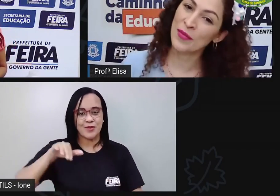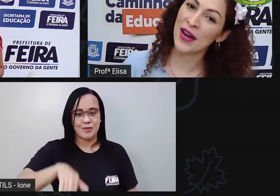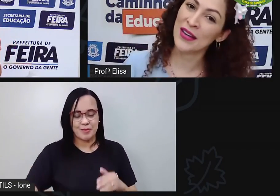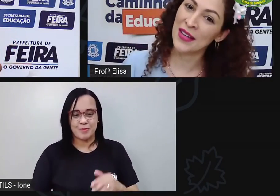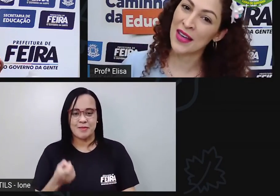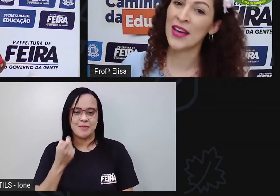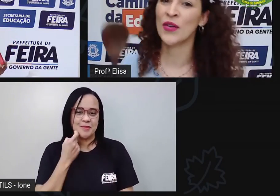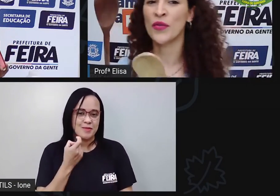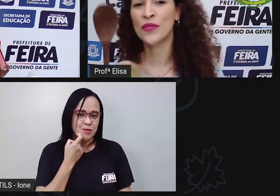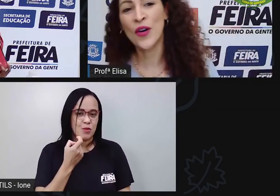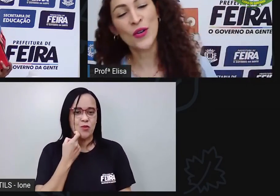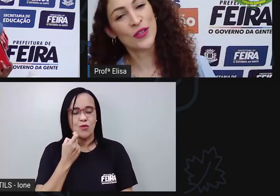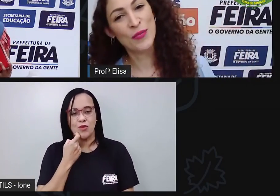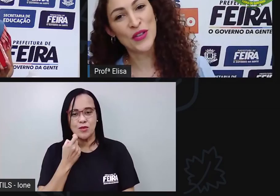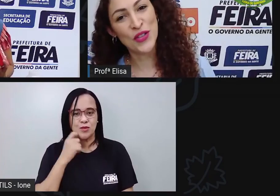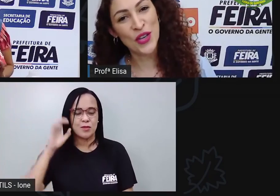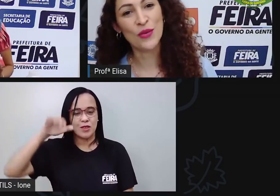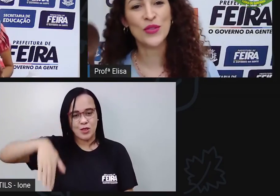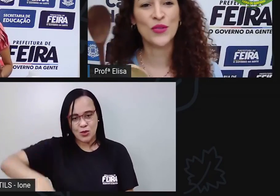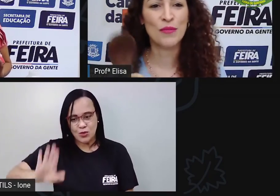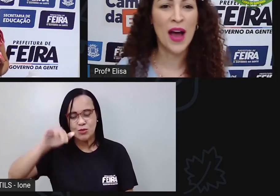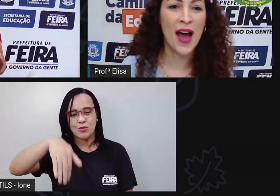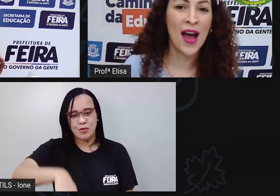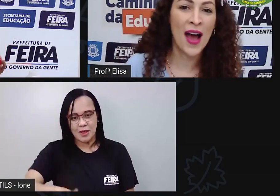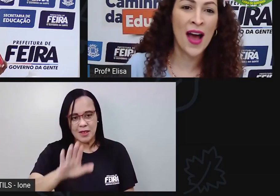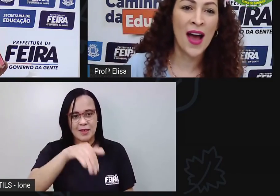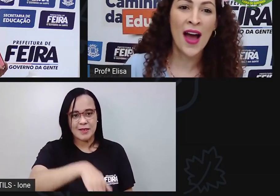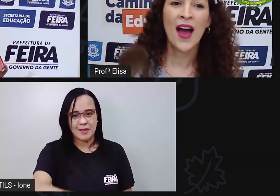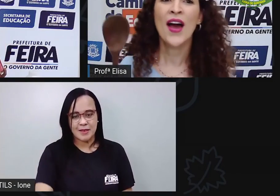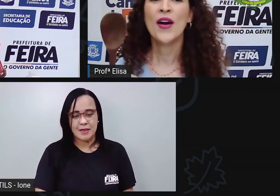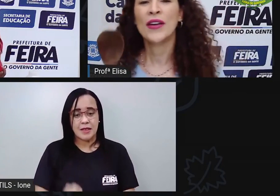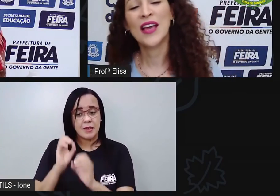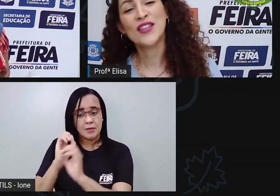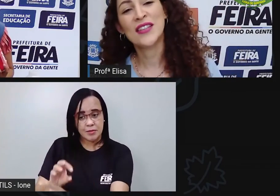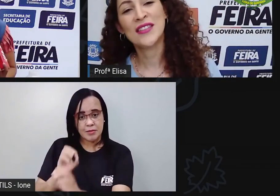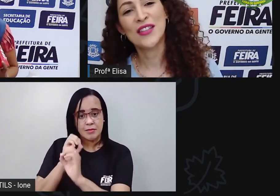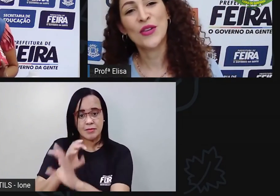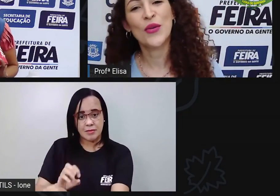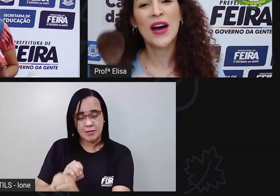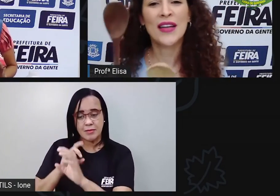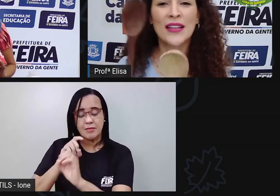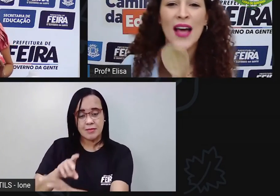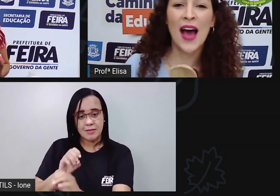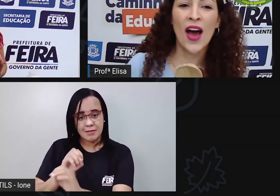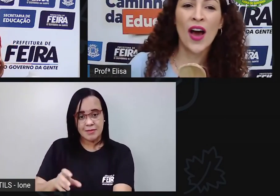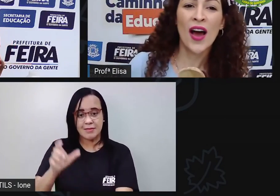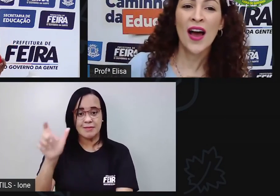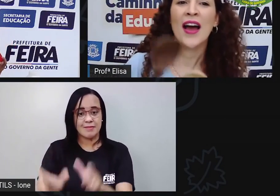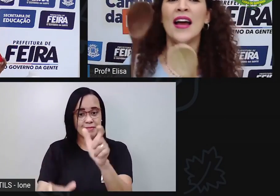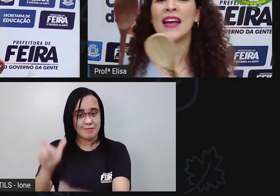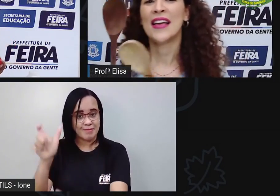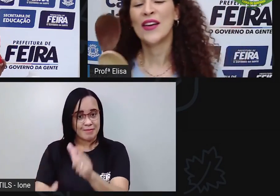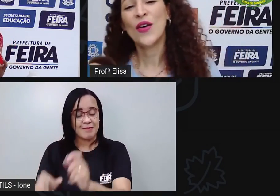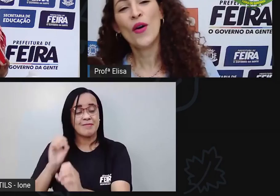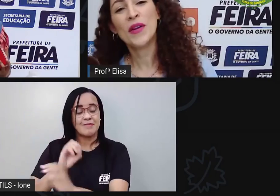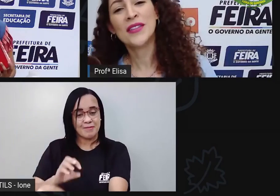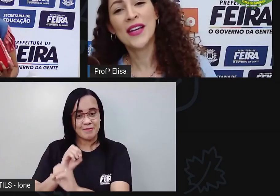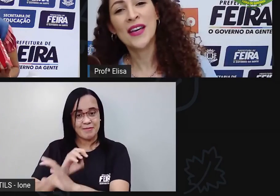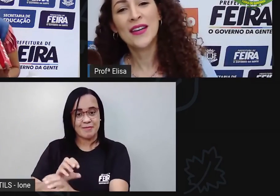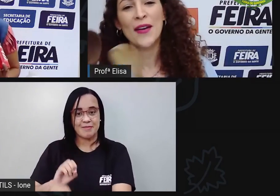foi marinheiro foi os Peixinhos do mar e sempre rola não